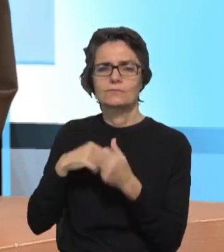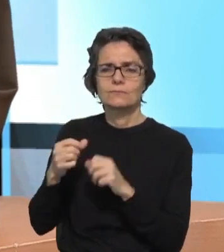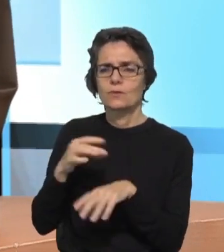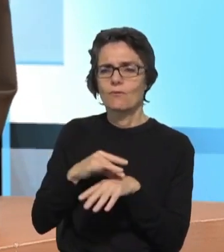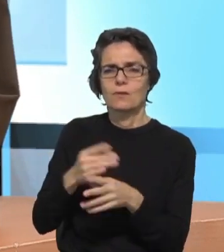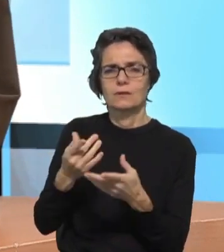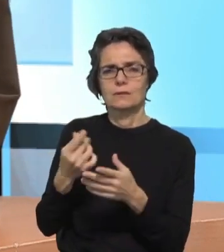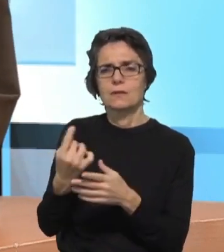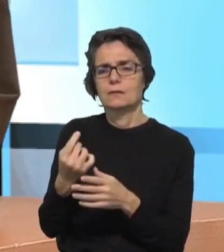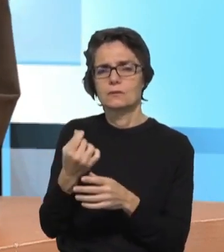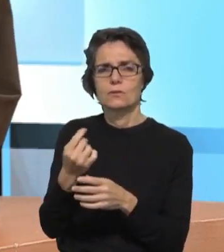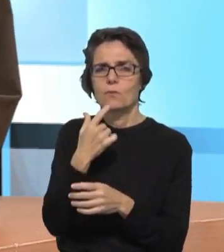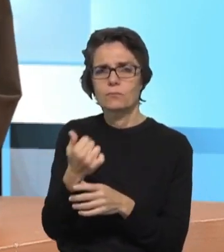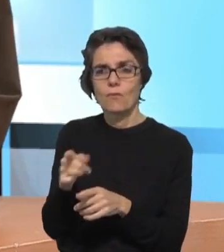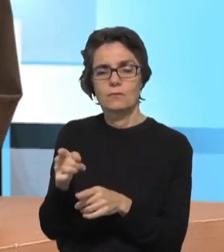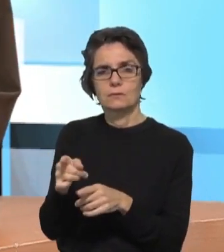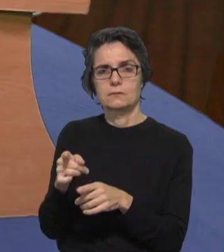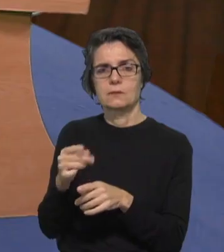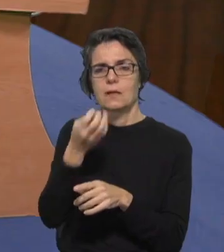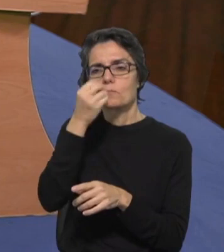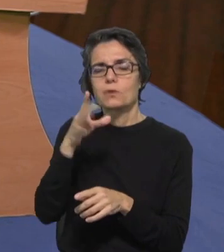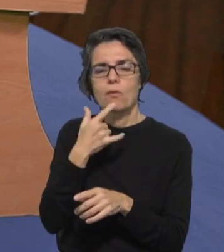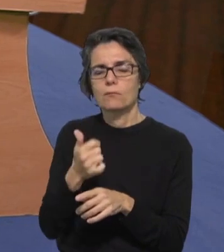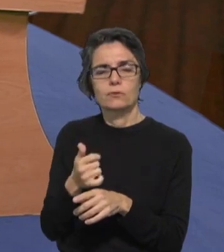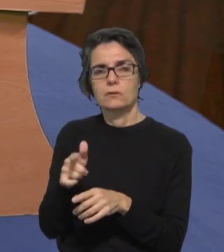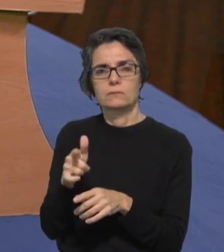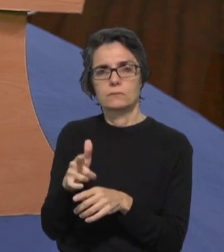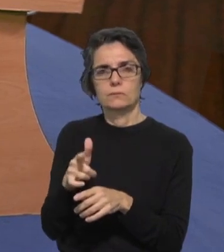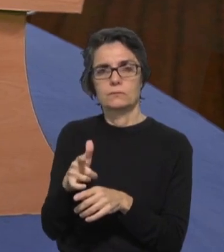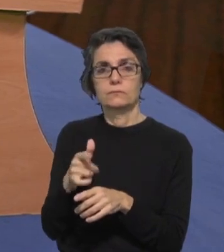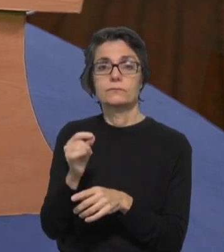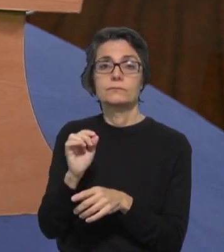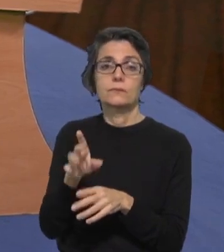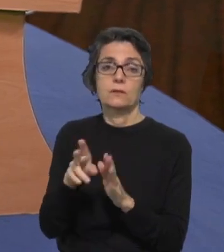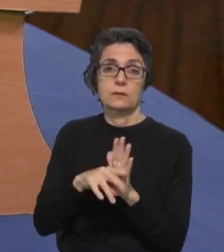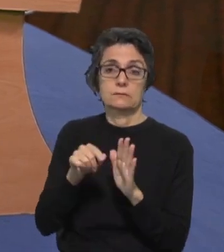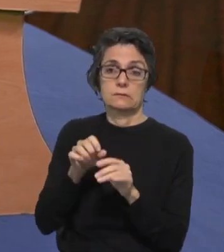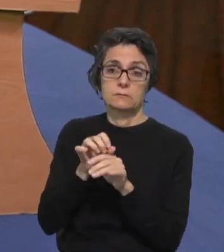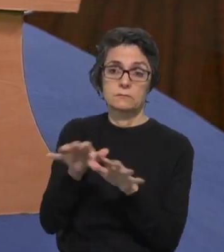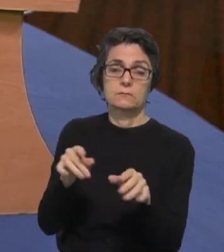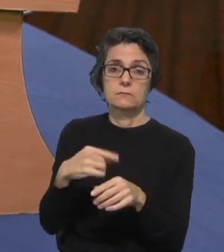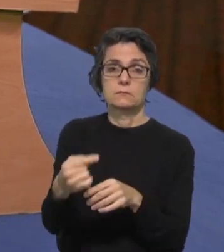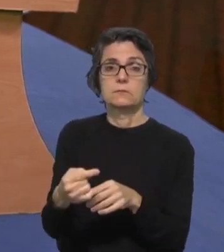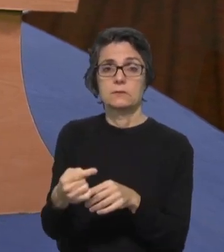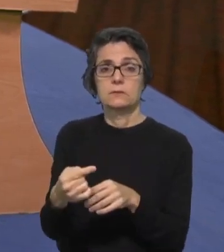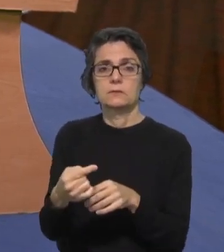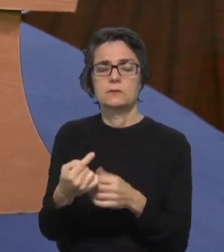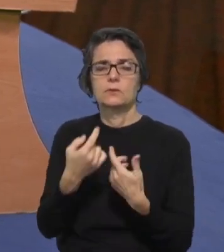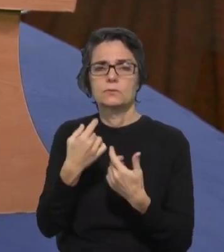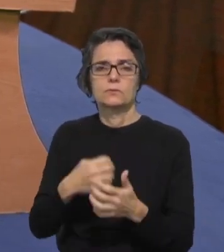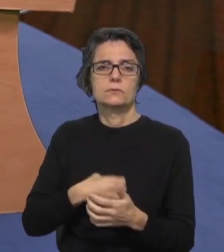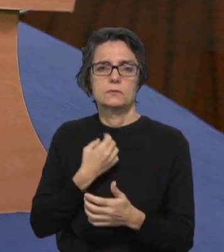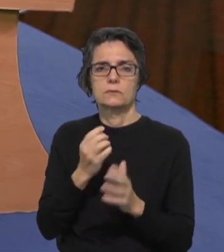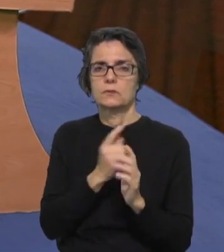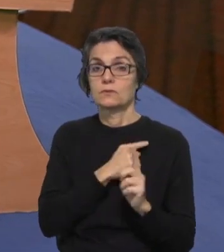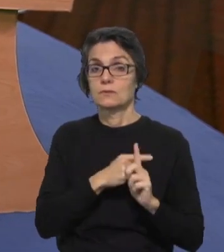podem estar sozinhos, por exemplo, não podem ser abandonados. E, obviamente, que depois isto vai se estender a todo aquilo que é o sentimento de São Francisco,